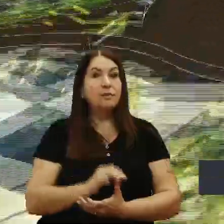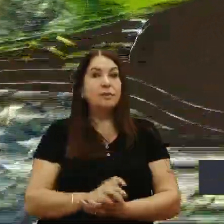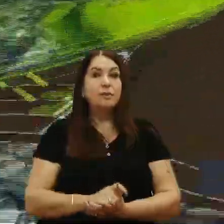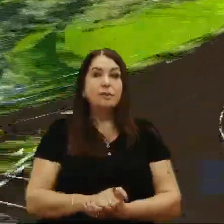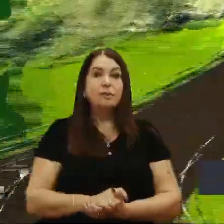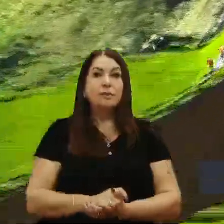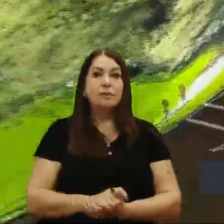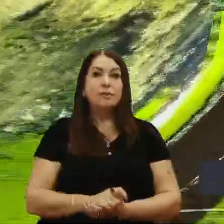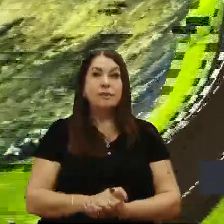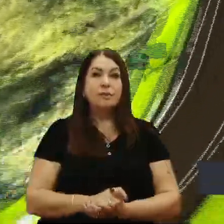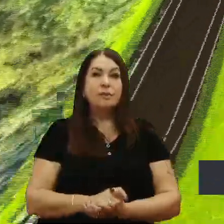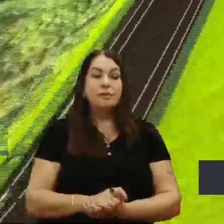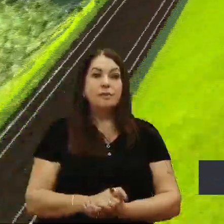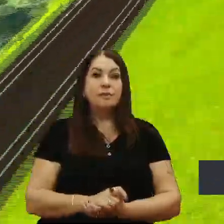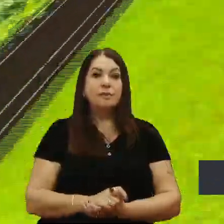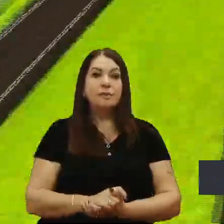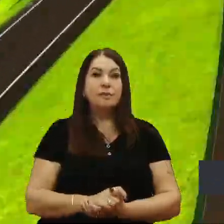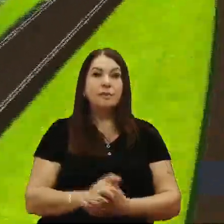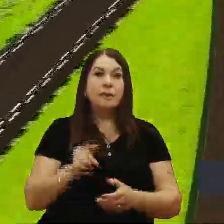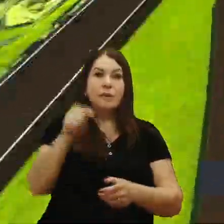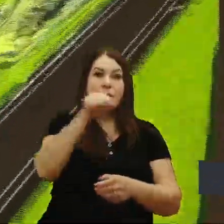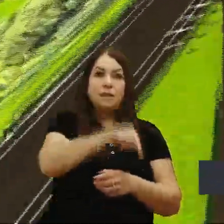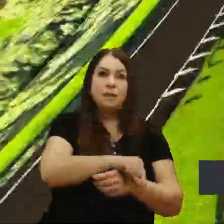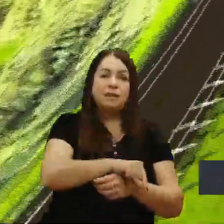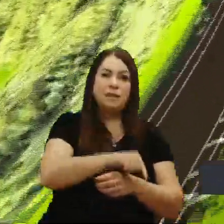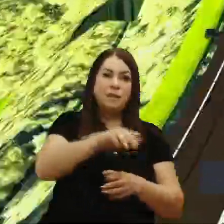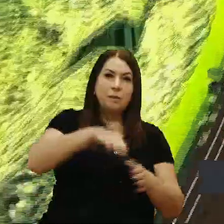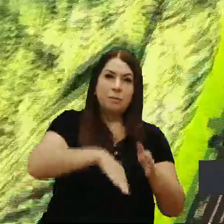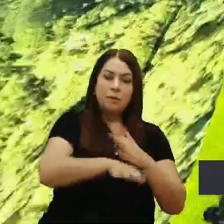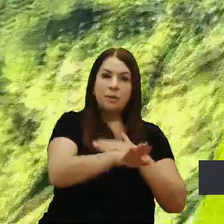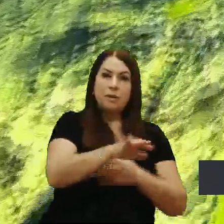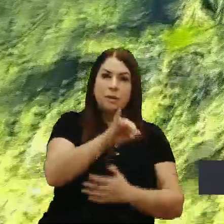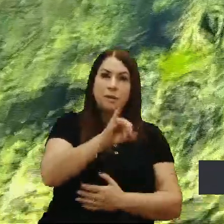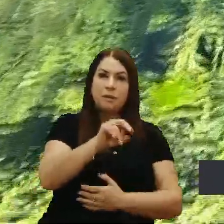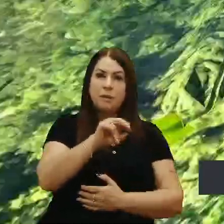Essa passagem inferior ali na perto da IVA, no KM 71.